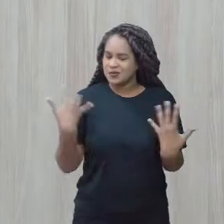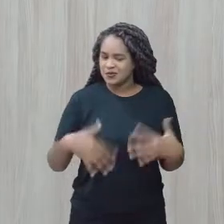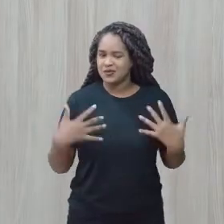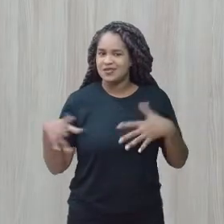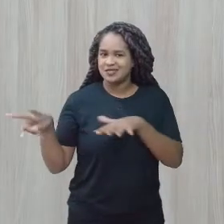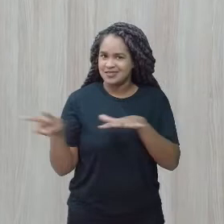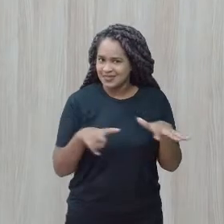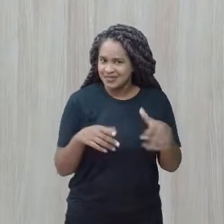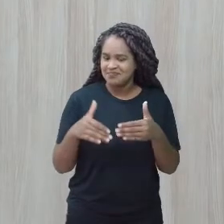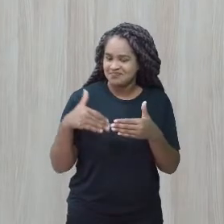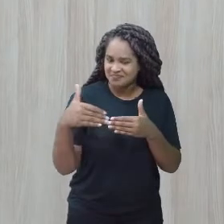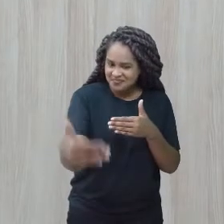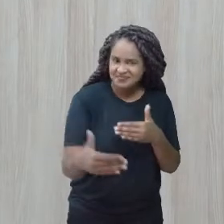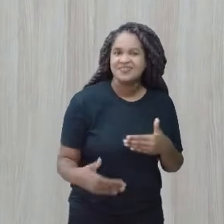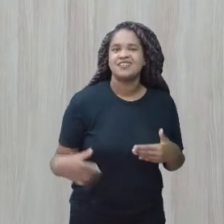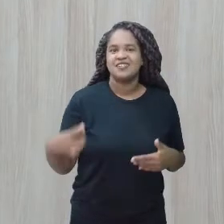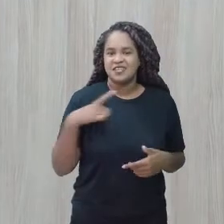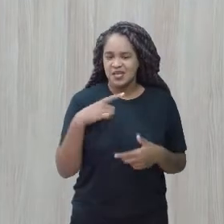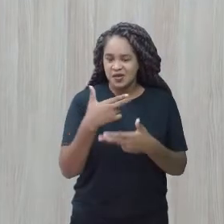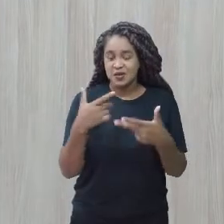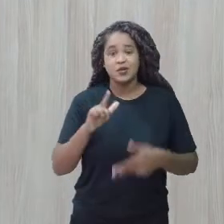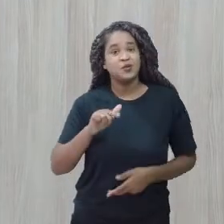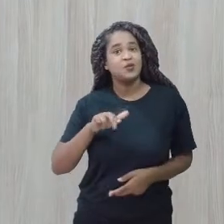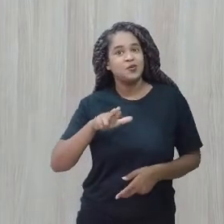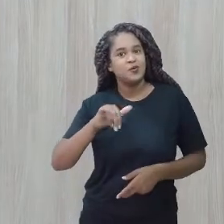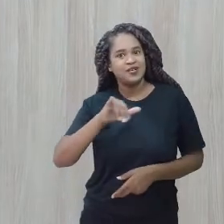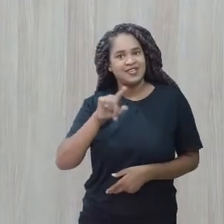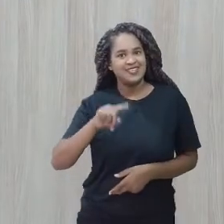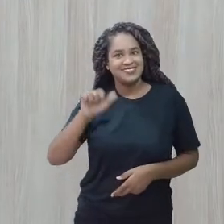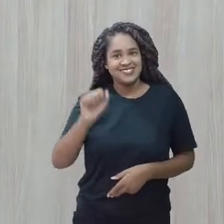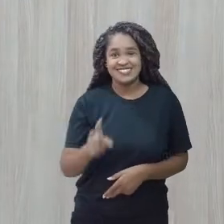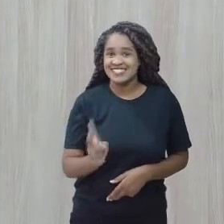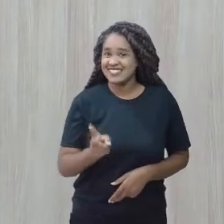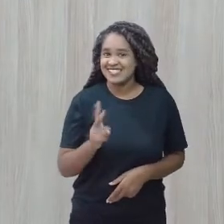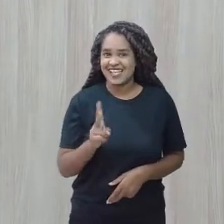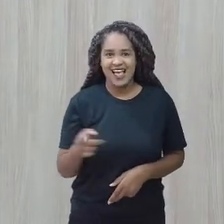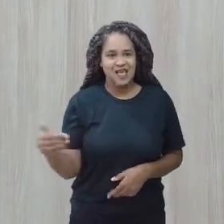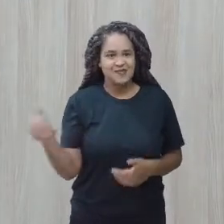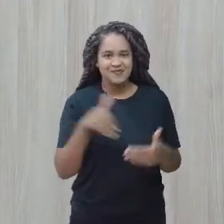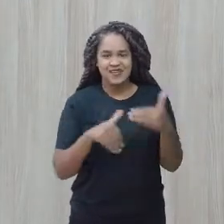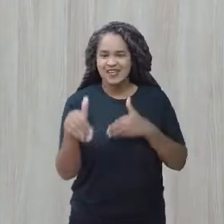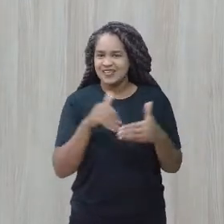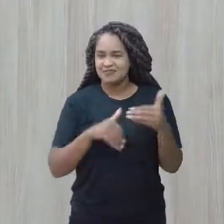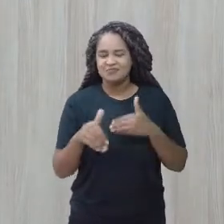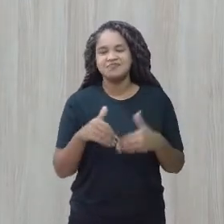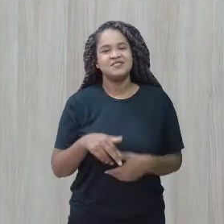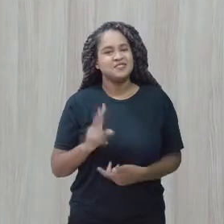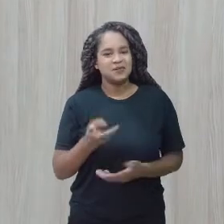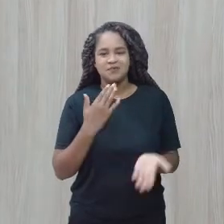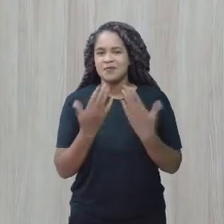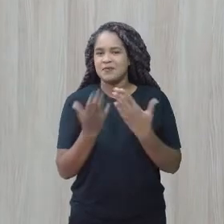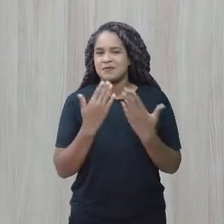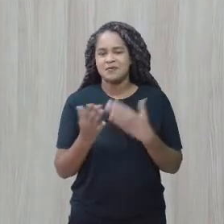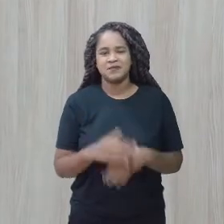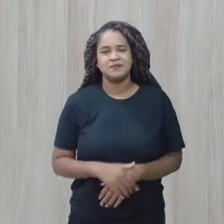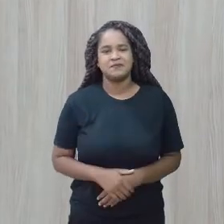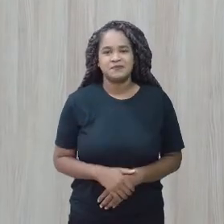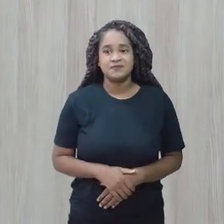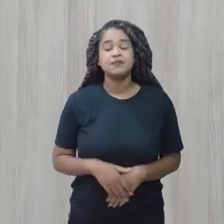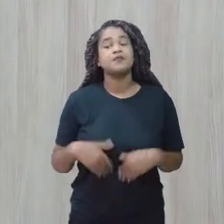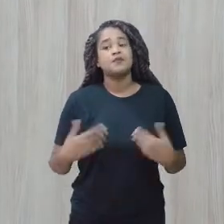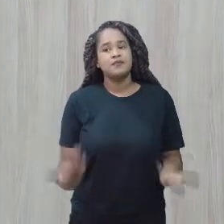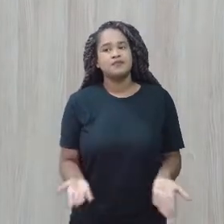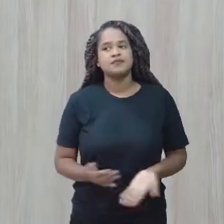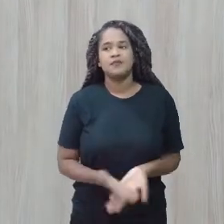vem promete, viu? E Luísa sempre tá aqui, né? Luísa é jogadora caríssima também, ela sempre tá conversando com a gente. Mas